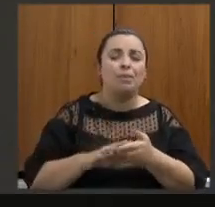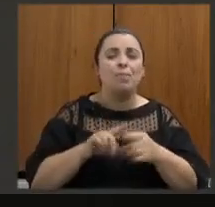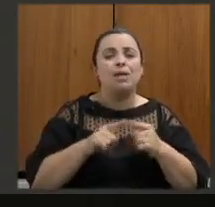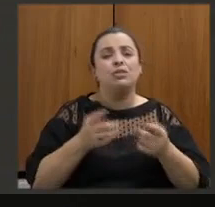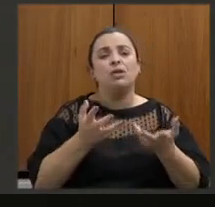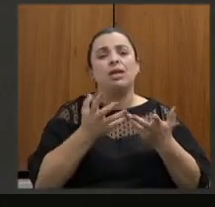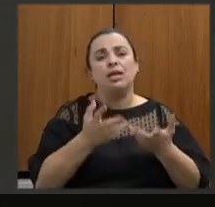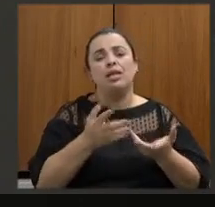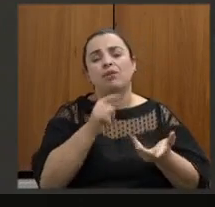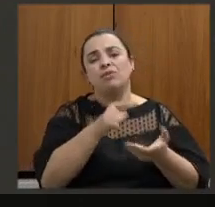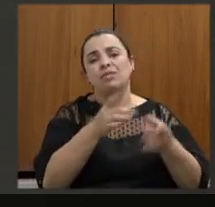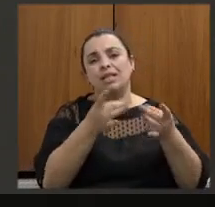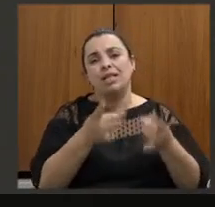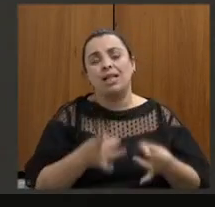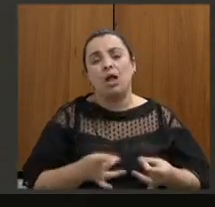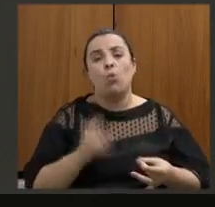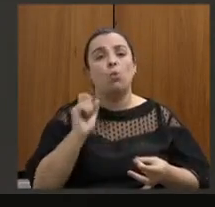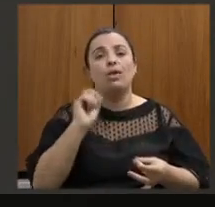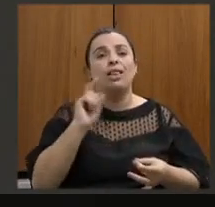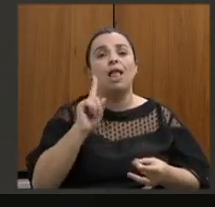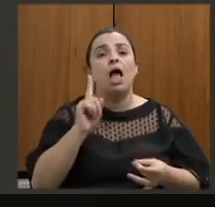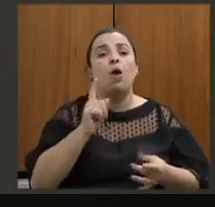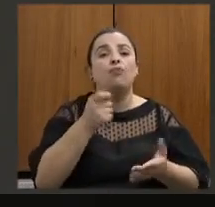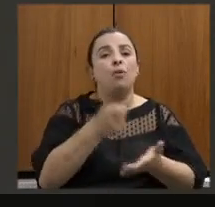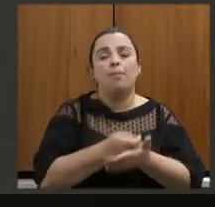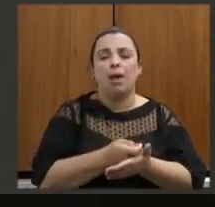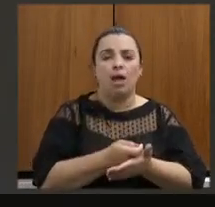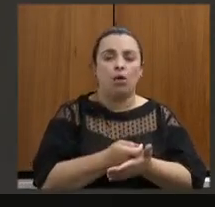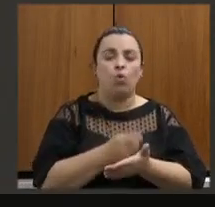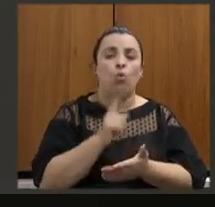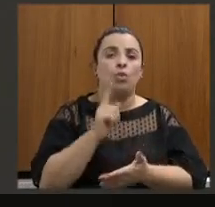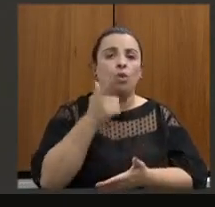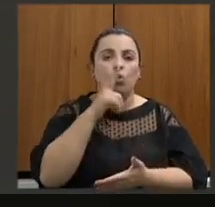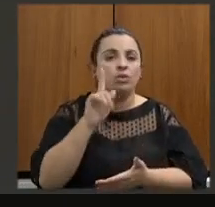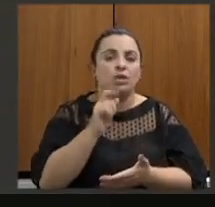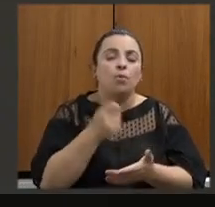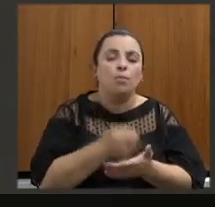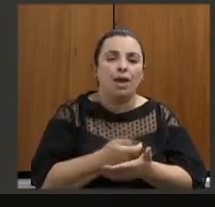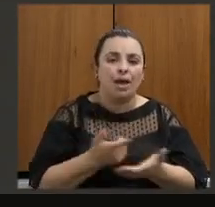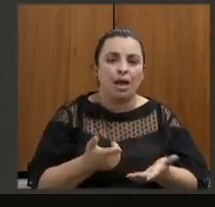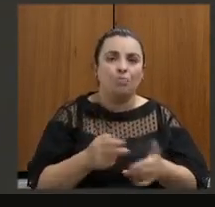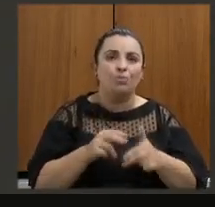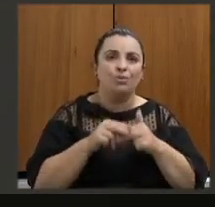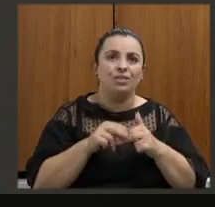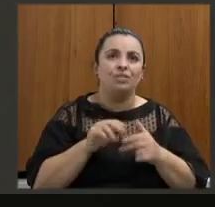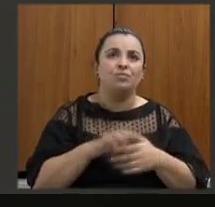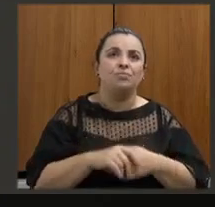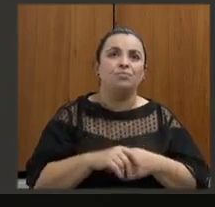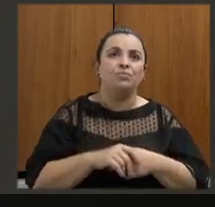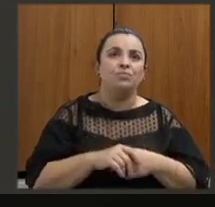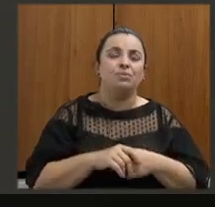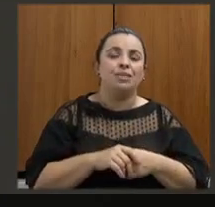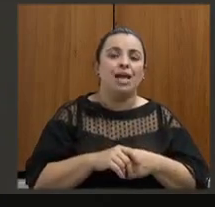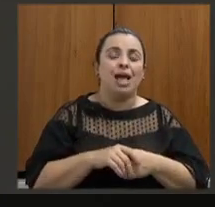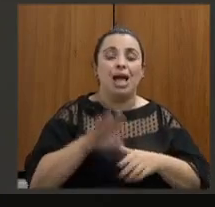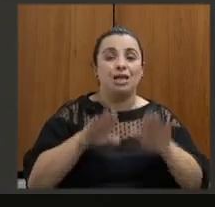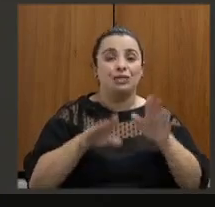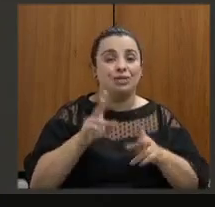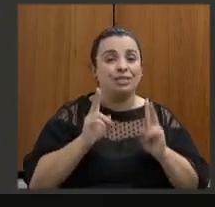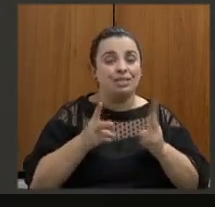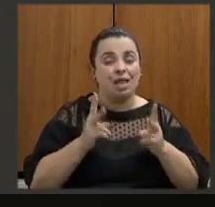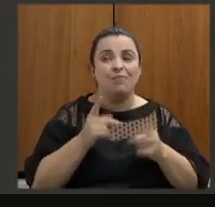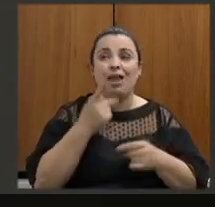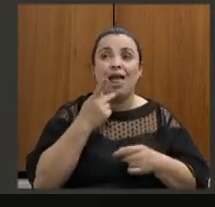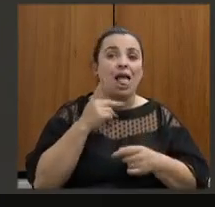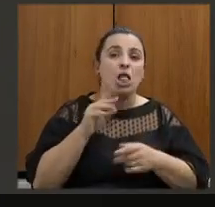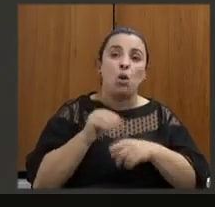pouquinho mais do que do que não foi pago né porque Juliana tá voltando Aí sempre A culpa não é o